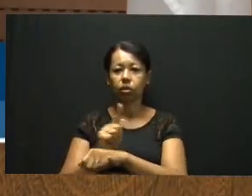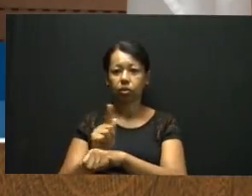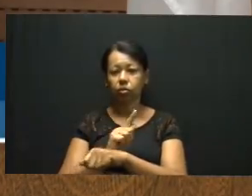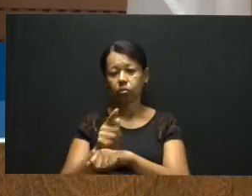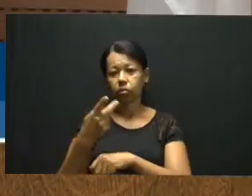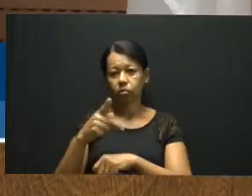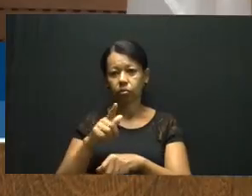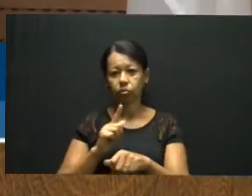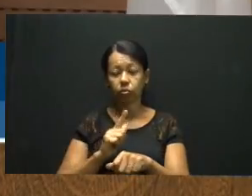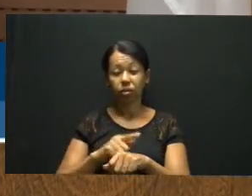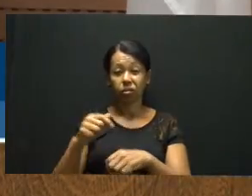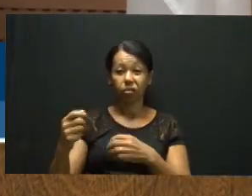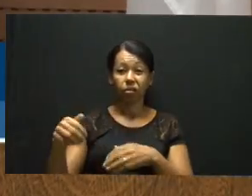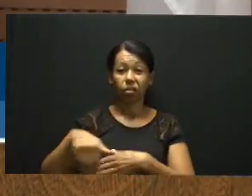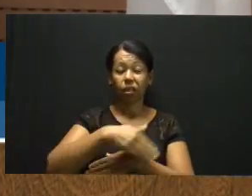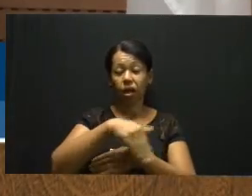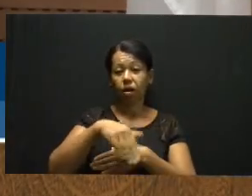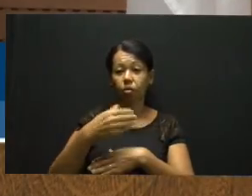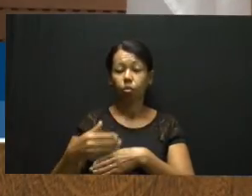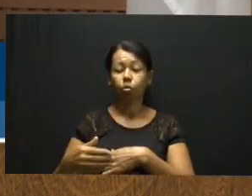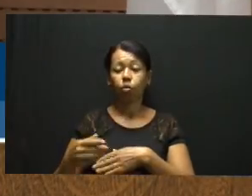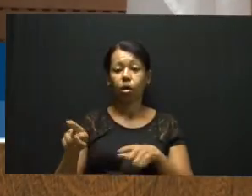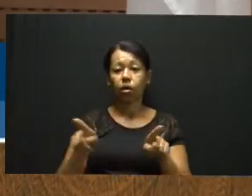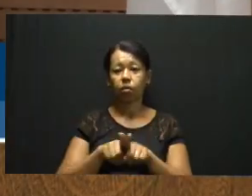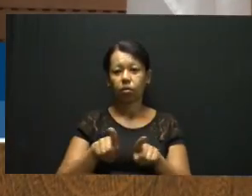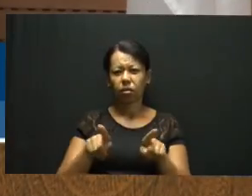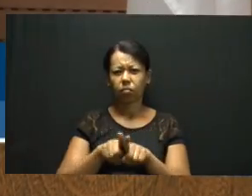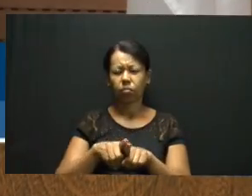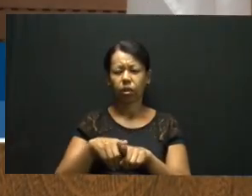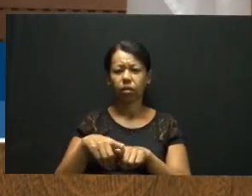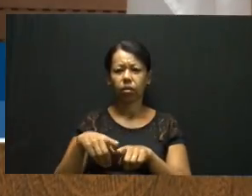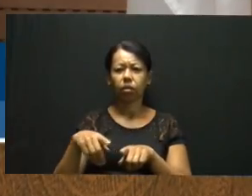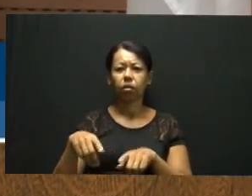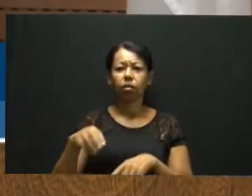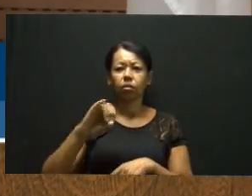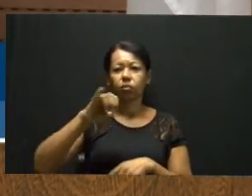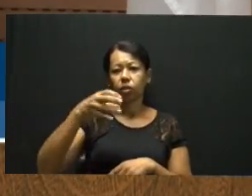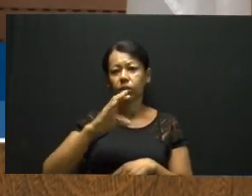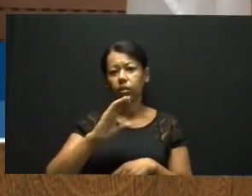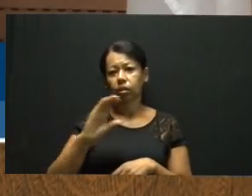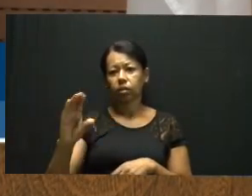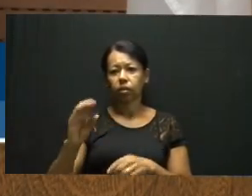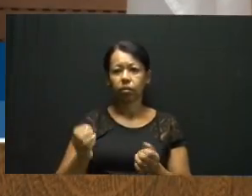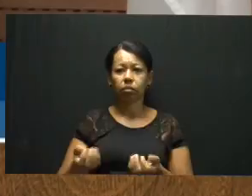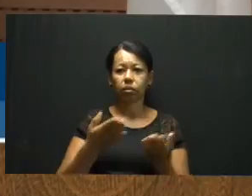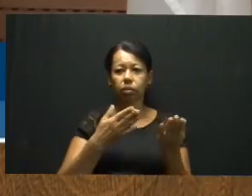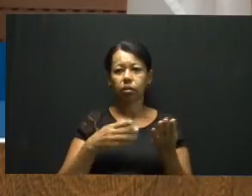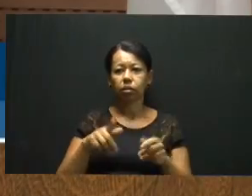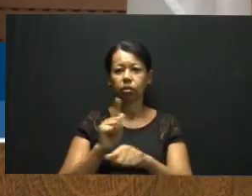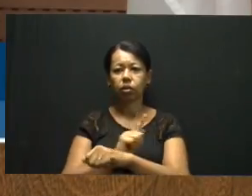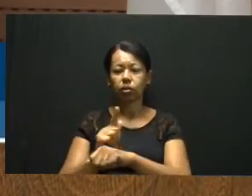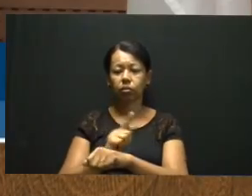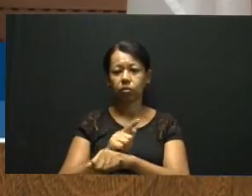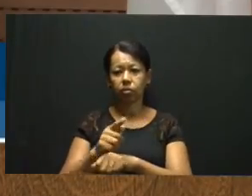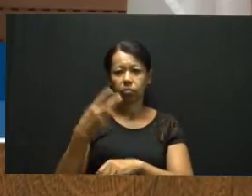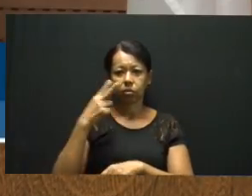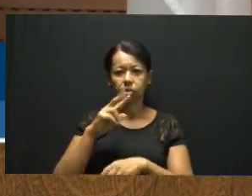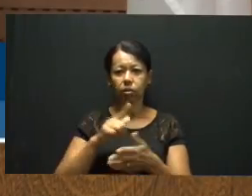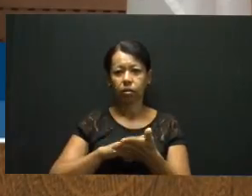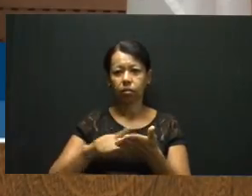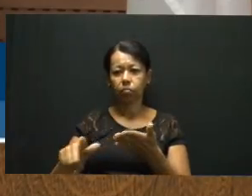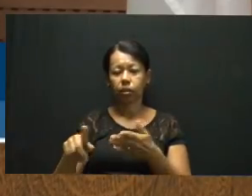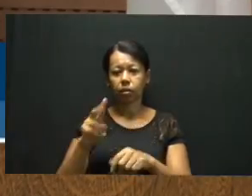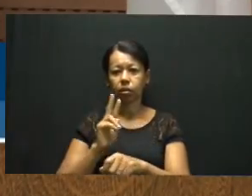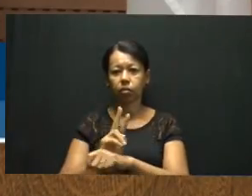manutenção no leito carroçável da Avenida Tancredo de Almeida Neves, Jardim Casqueiro. Caminhe-se. Gestões visando manutenção e